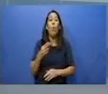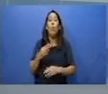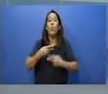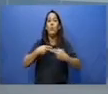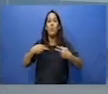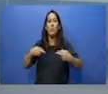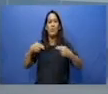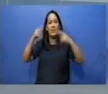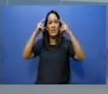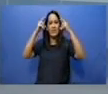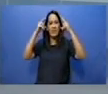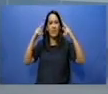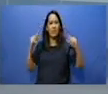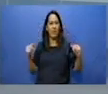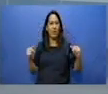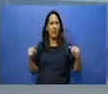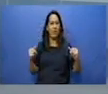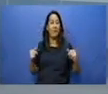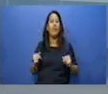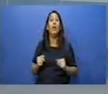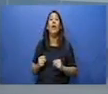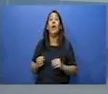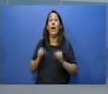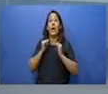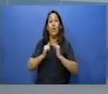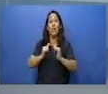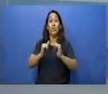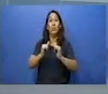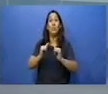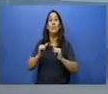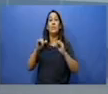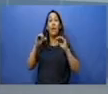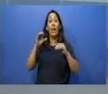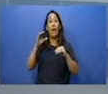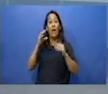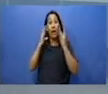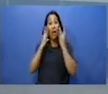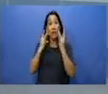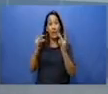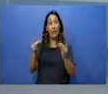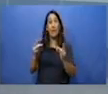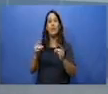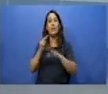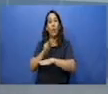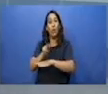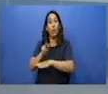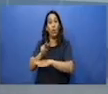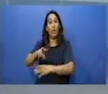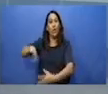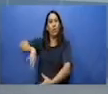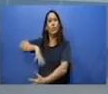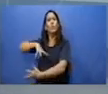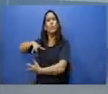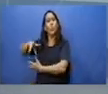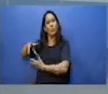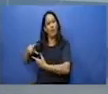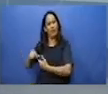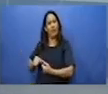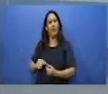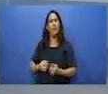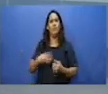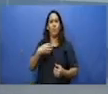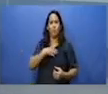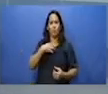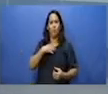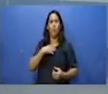a importância de cuidar do planeta de forma sustentável. Viu? Tornamos-nos jornalistas. Fizemos